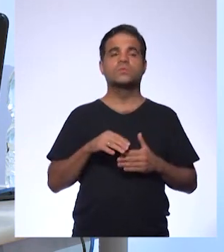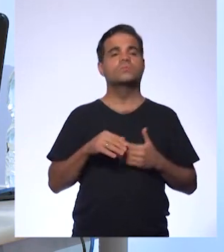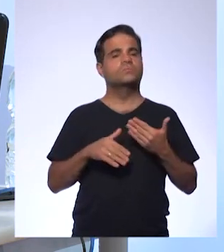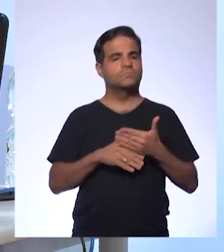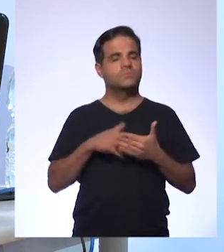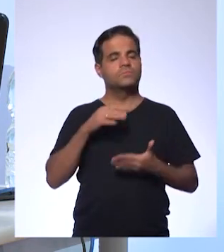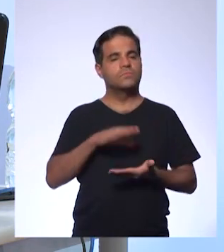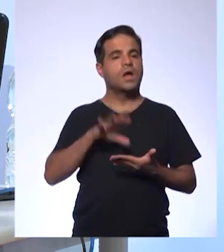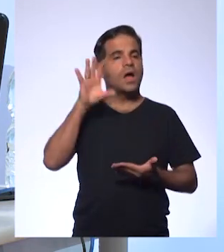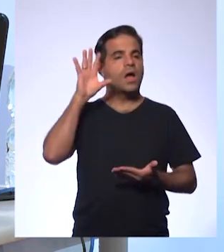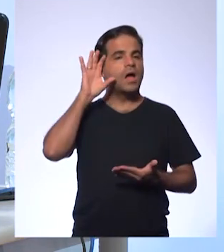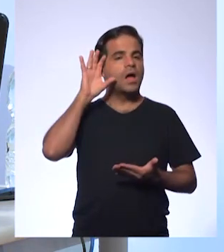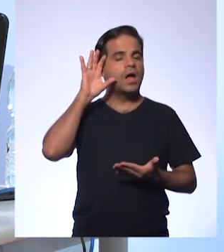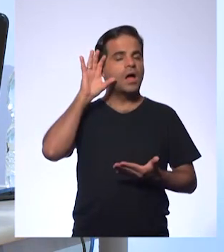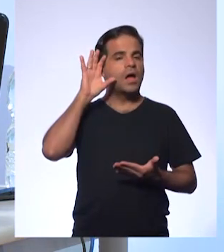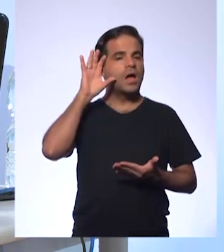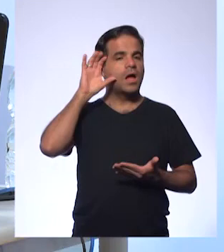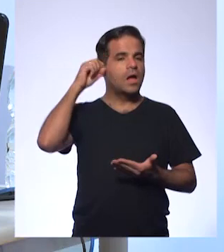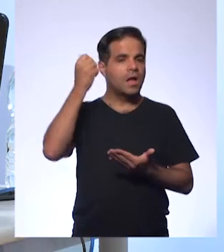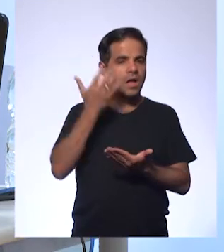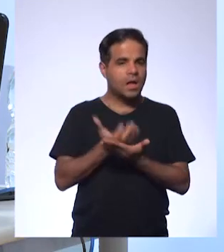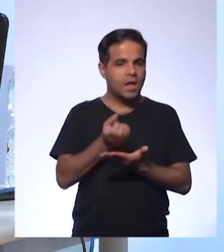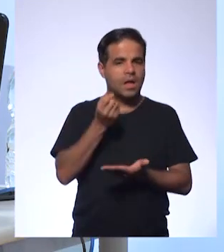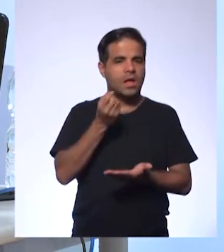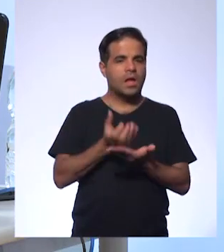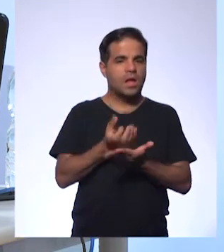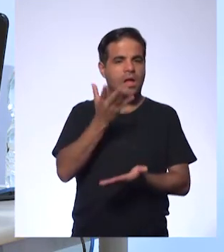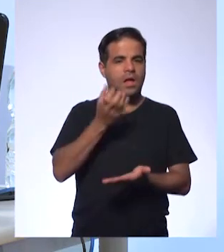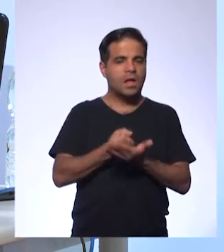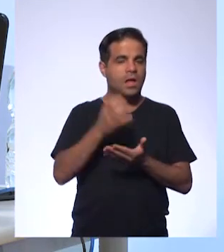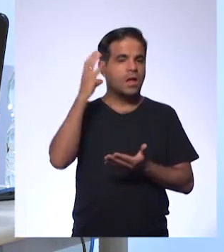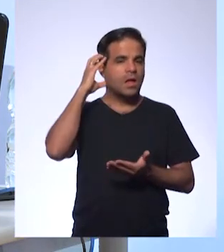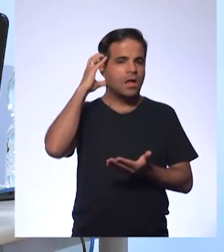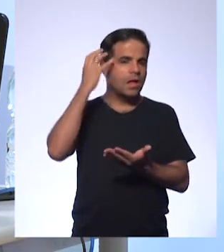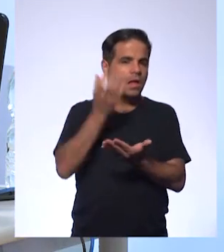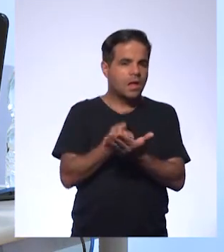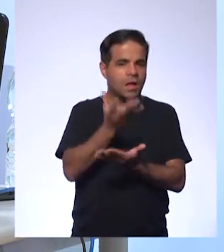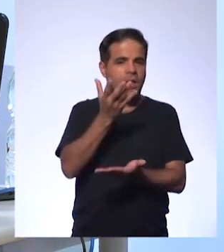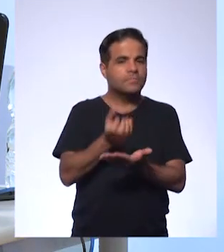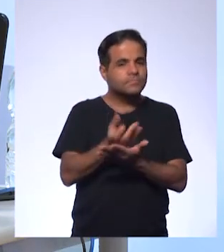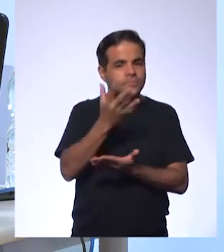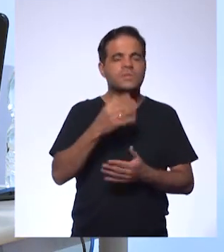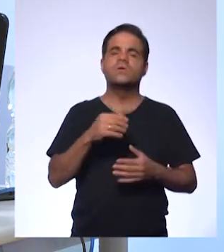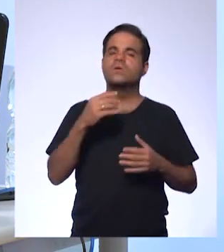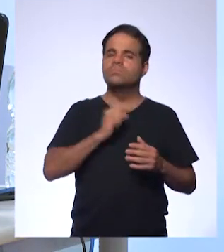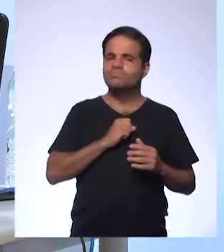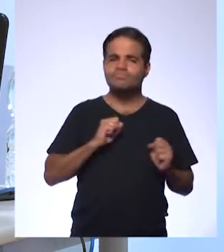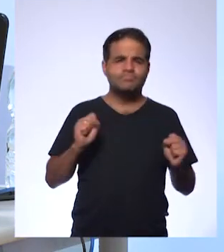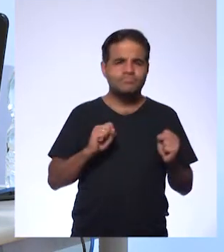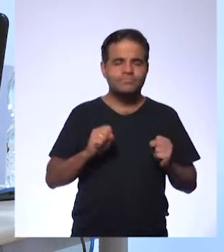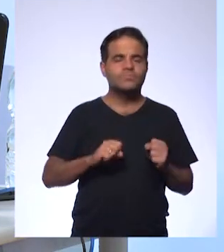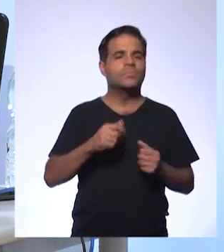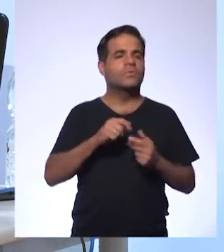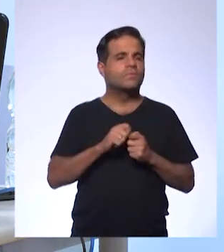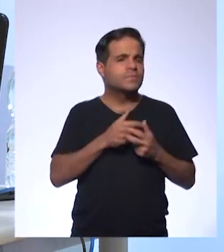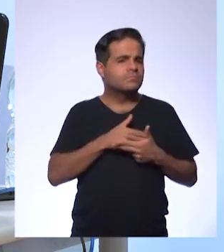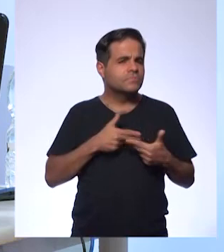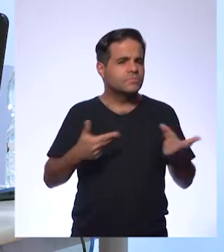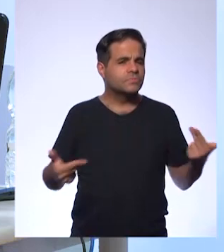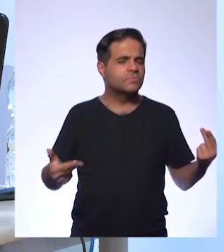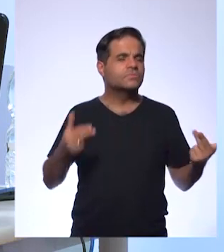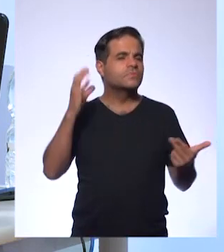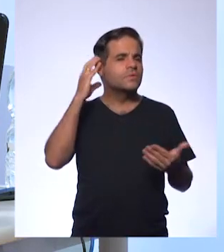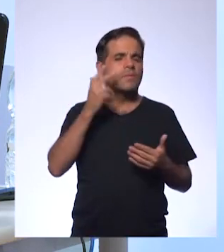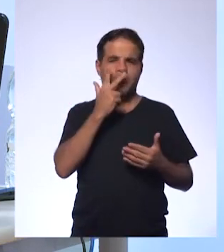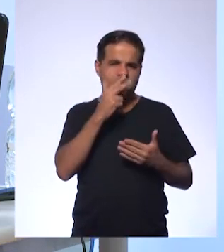podcast, porque, né? Eu adoro gravar podcast. E, além do mais, porque eu achei que parecia uma coisa meio, um texto